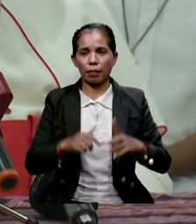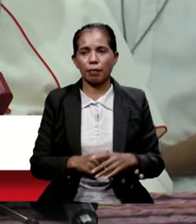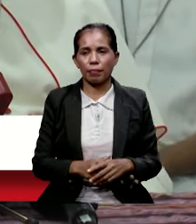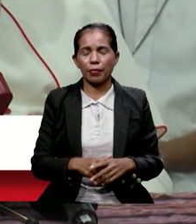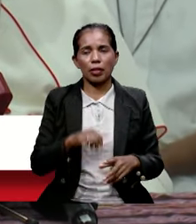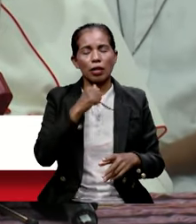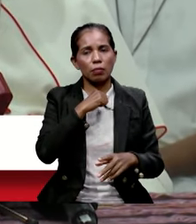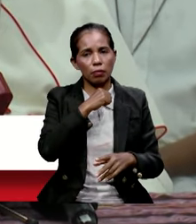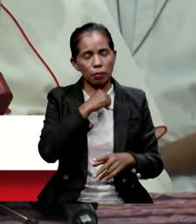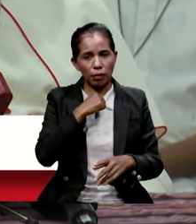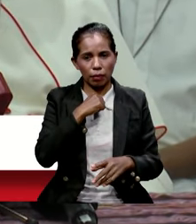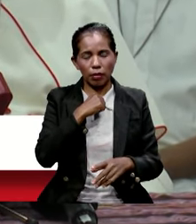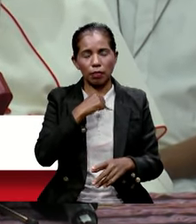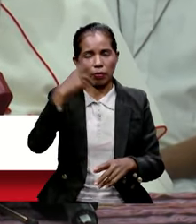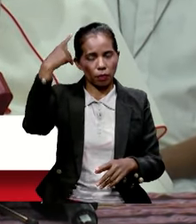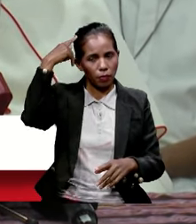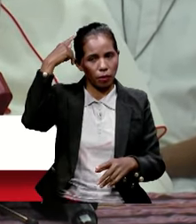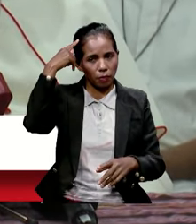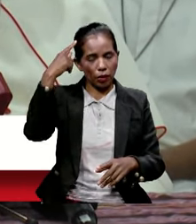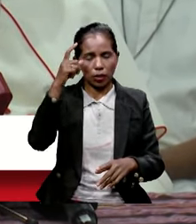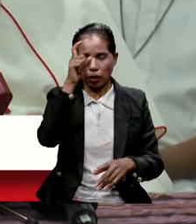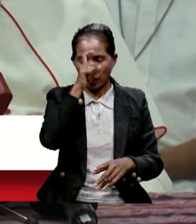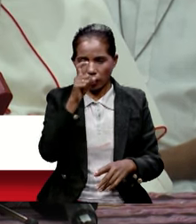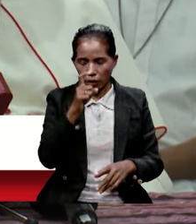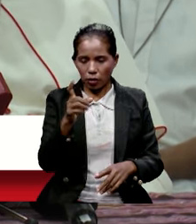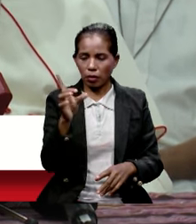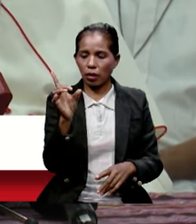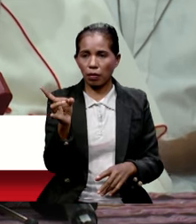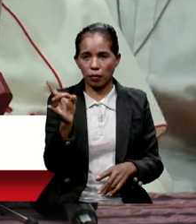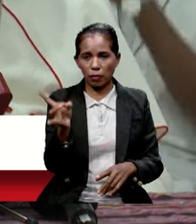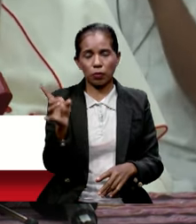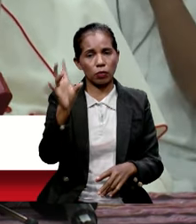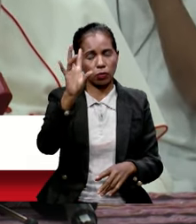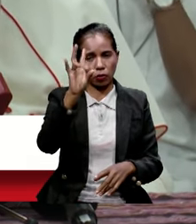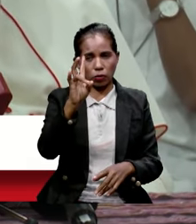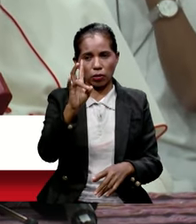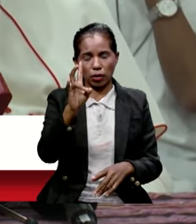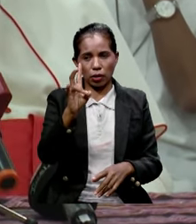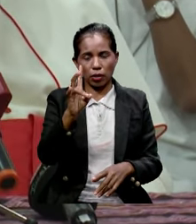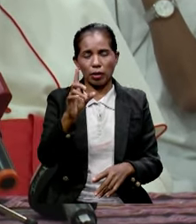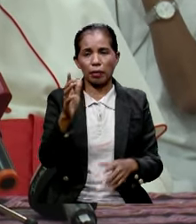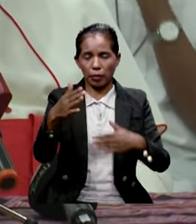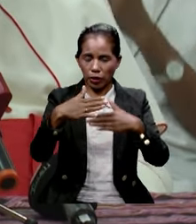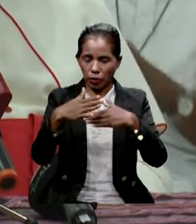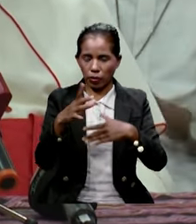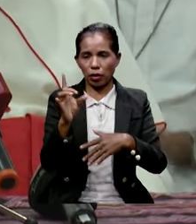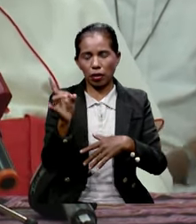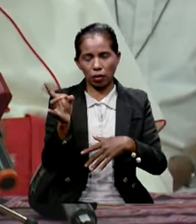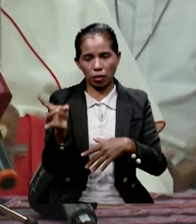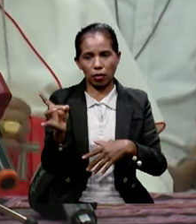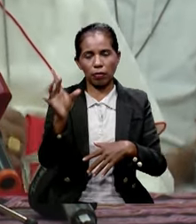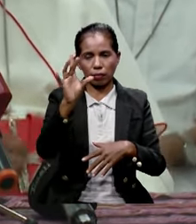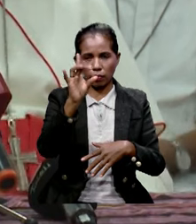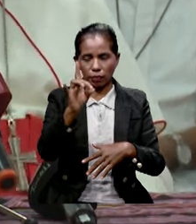Papa é um homem de 87 anos, quase 88 quando chegará aqui em